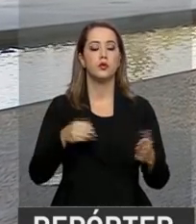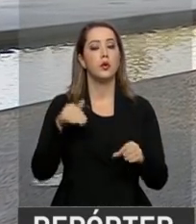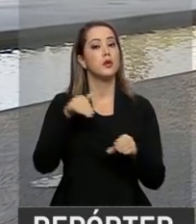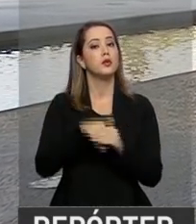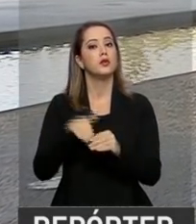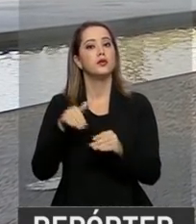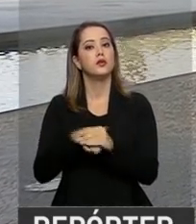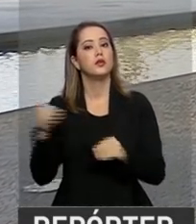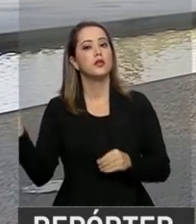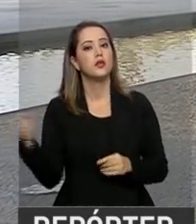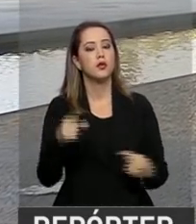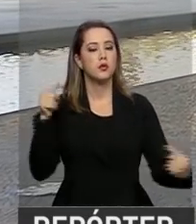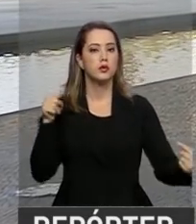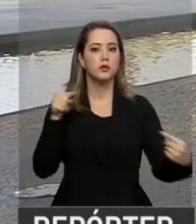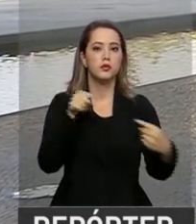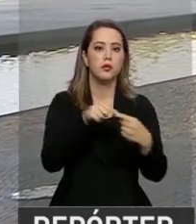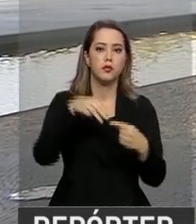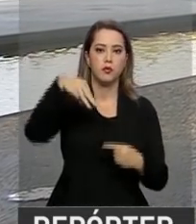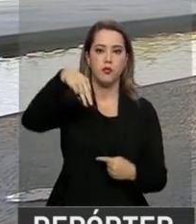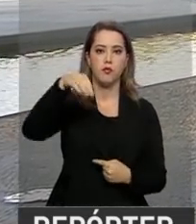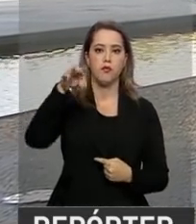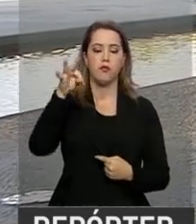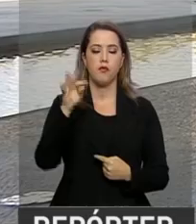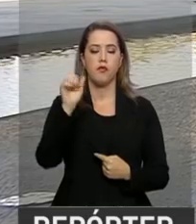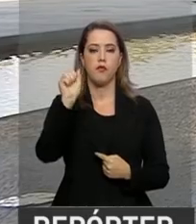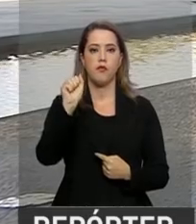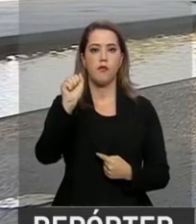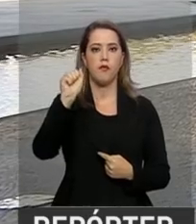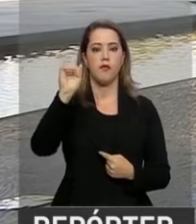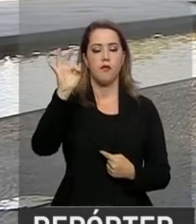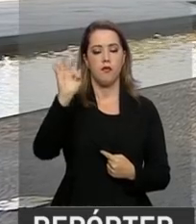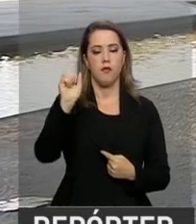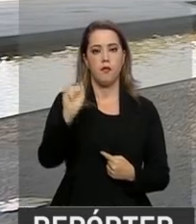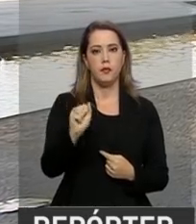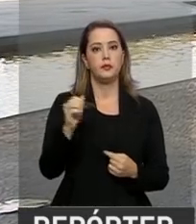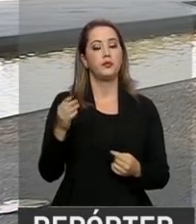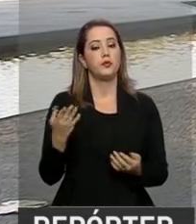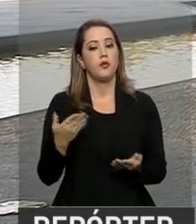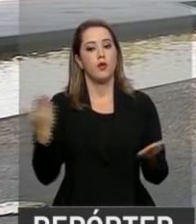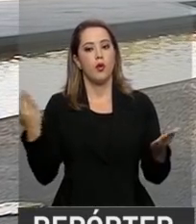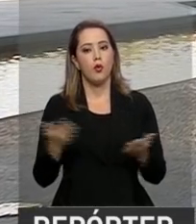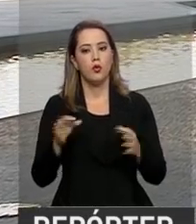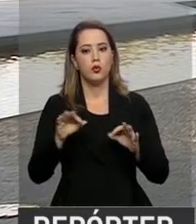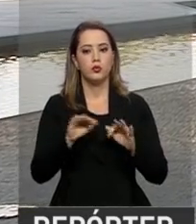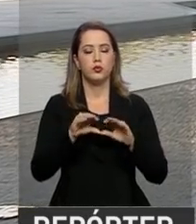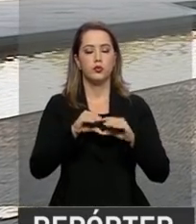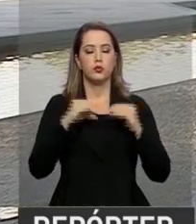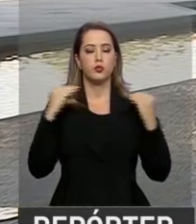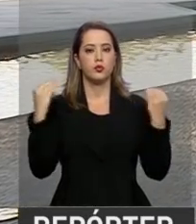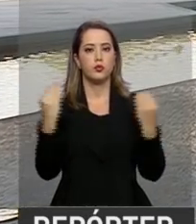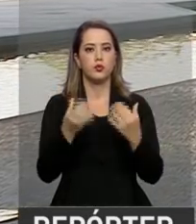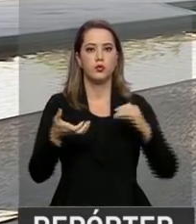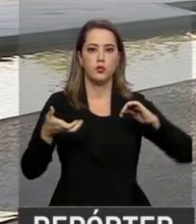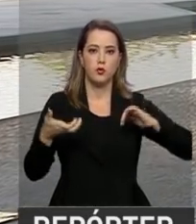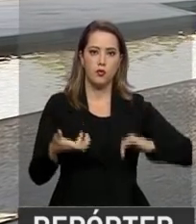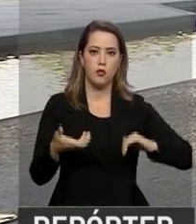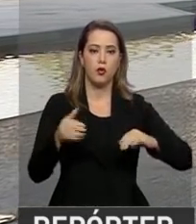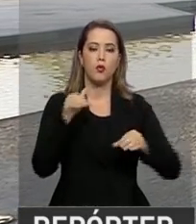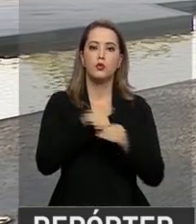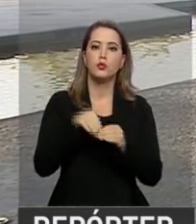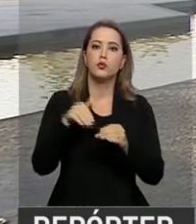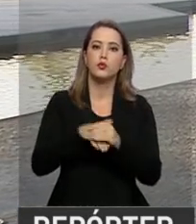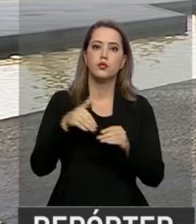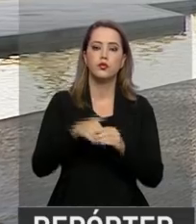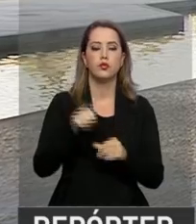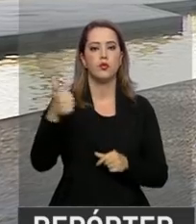meta fiscal do governo. A sessão conjunta do Congresso Nacional está marcada para 11 horas da manhã. E ontem, o presidente